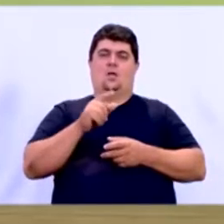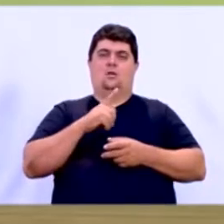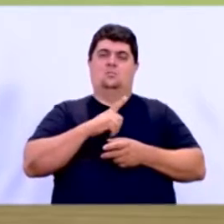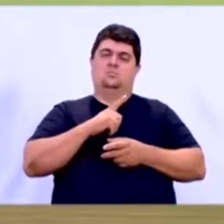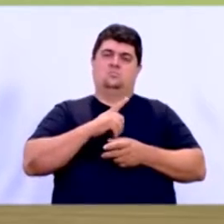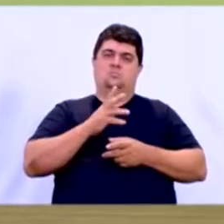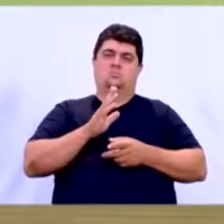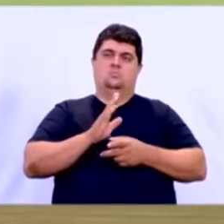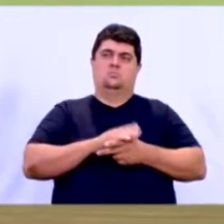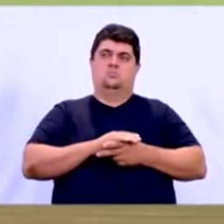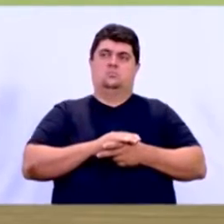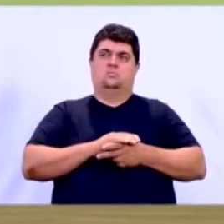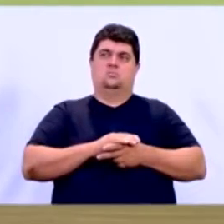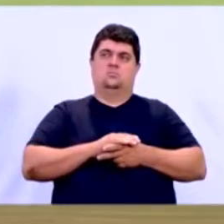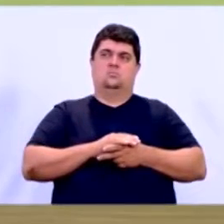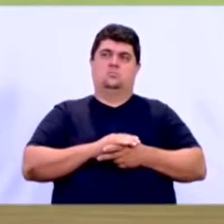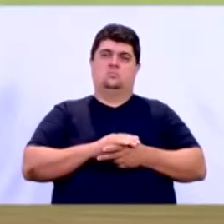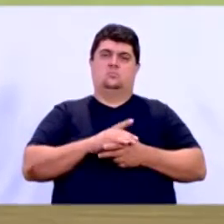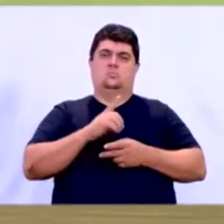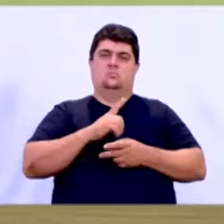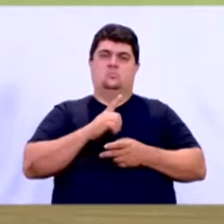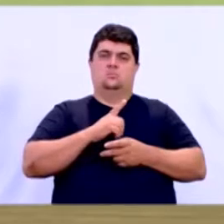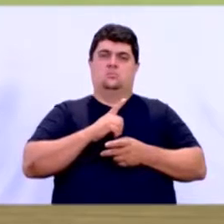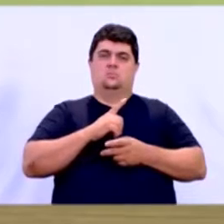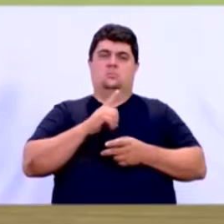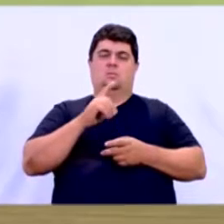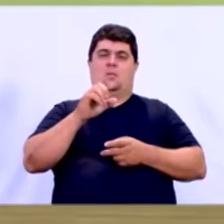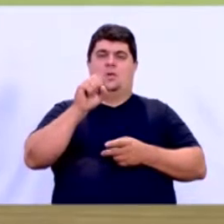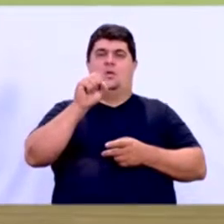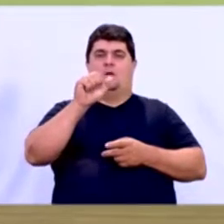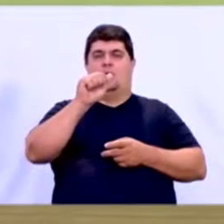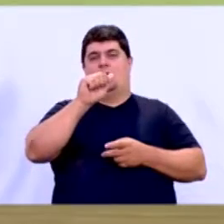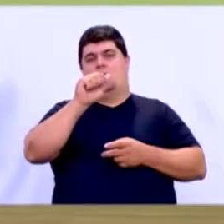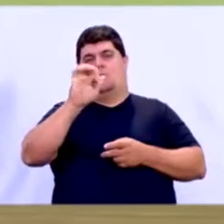esses. Aqui, uma atividade mercantilista de Alta Floresta,